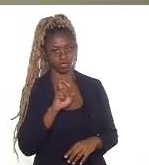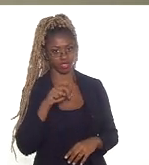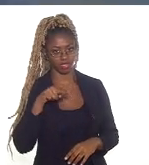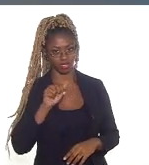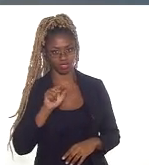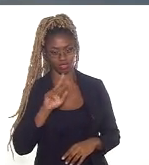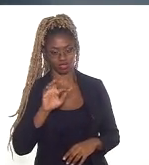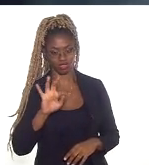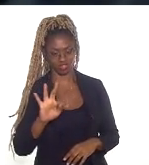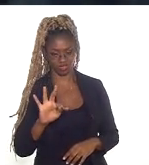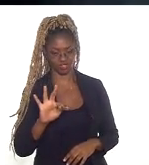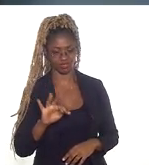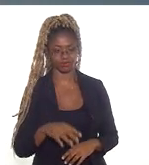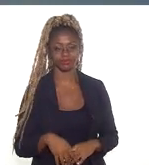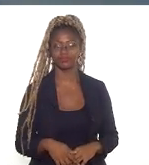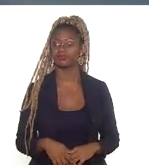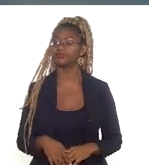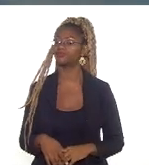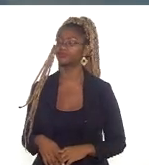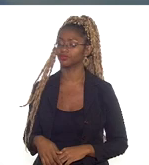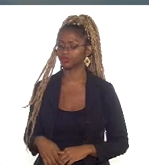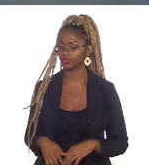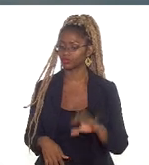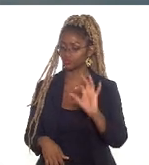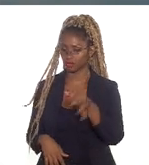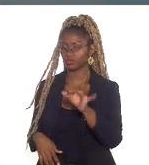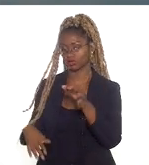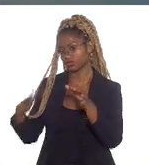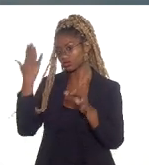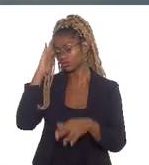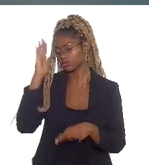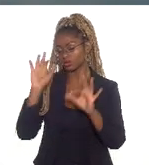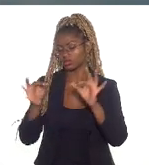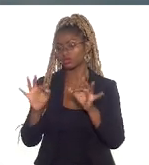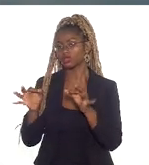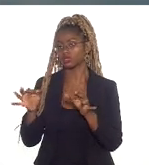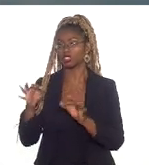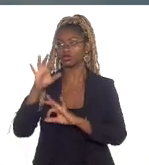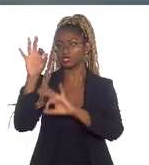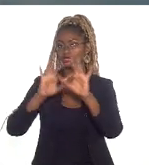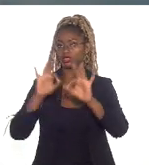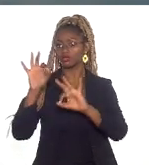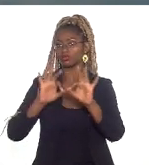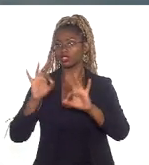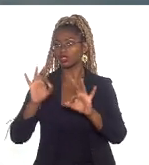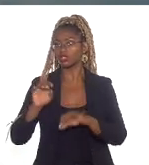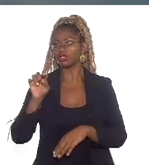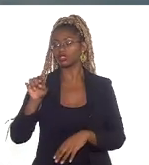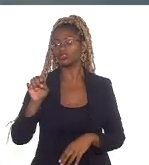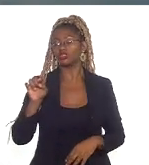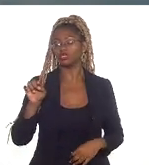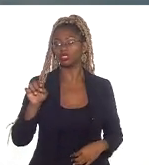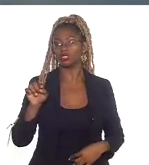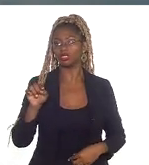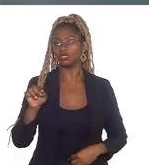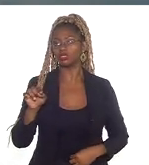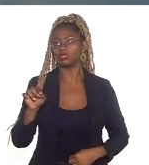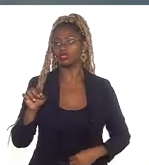A parte realmente... Está certa a compreensão. Os projetos eles são